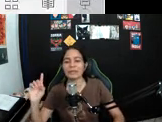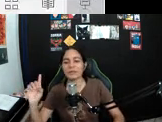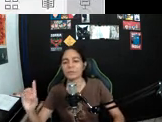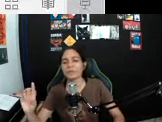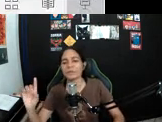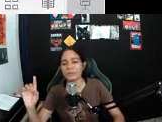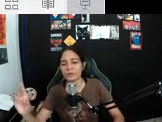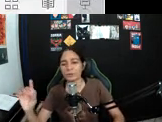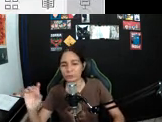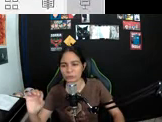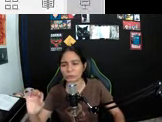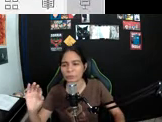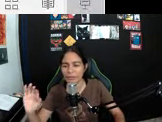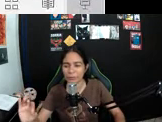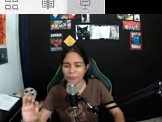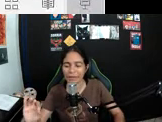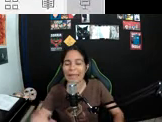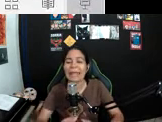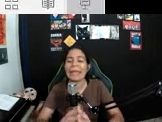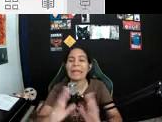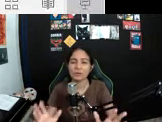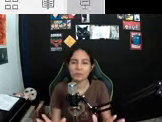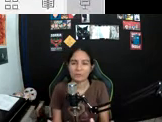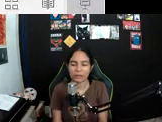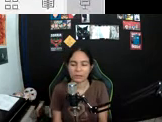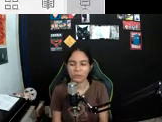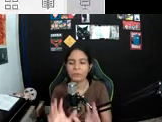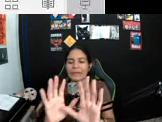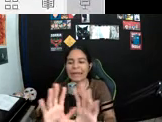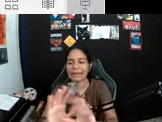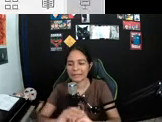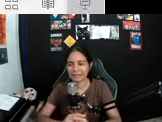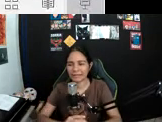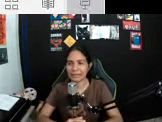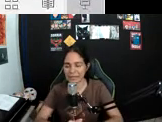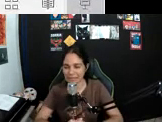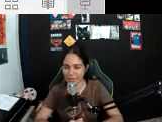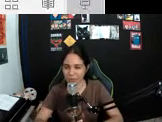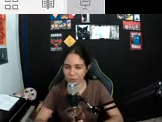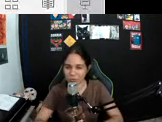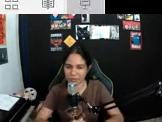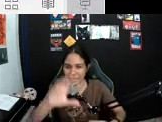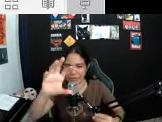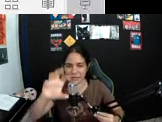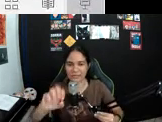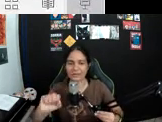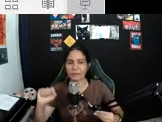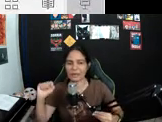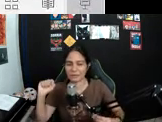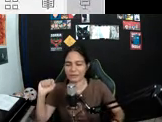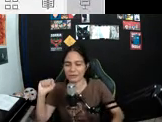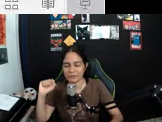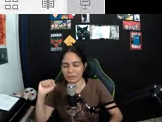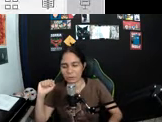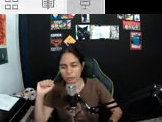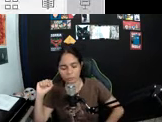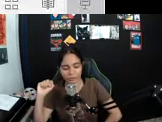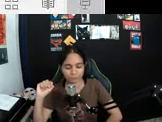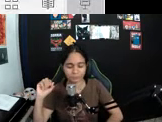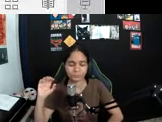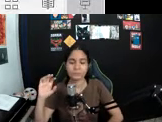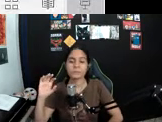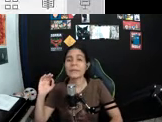se tratando de profissional de curso superior. Resumindo, o que é que diz essa resolução aqui nessas palavras ditas